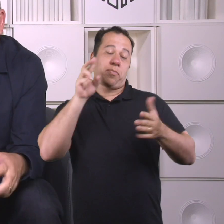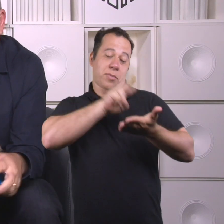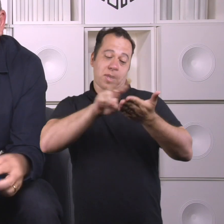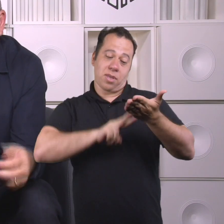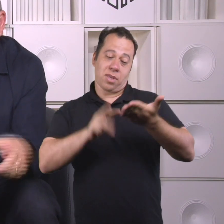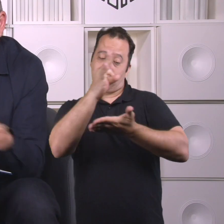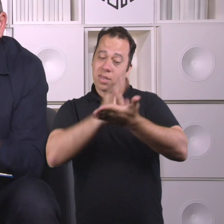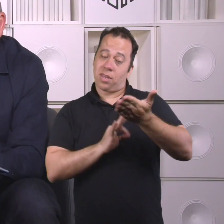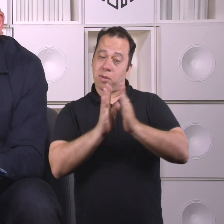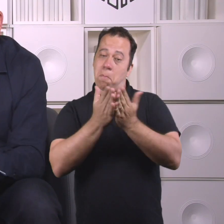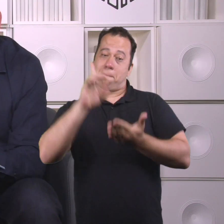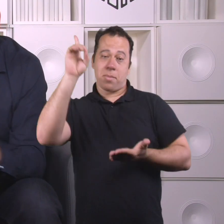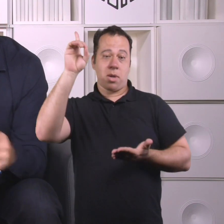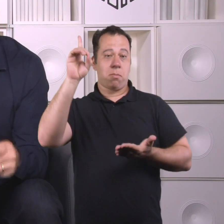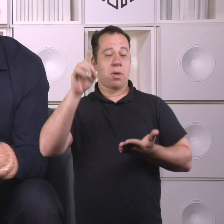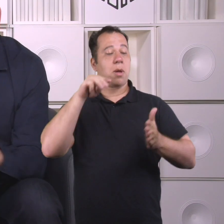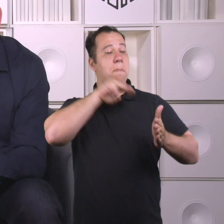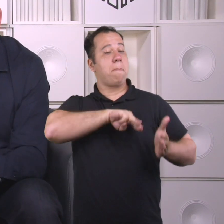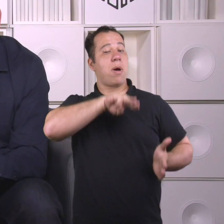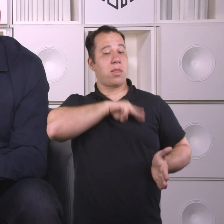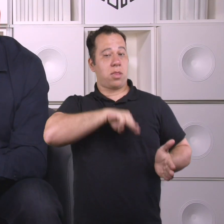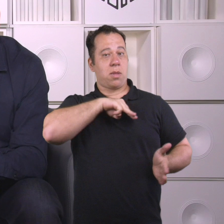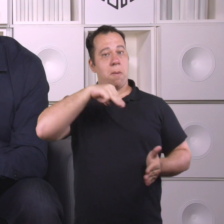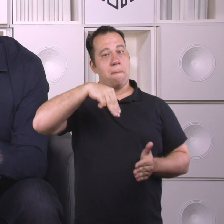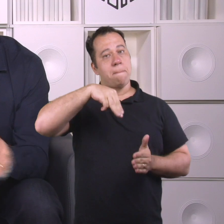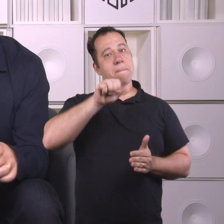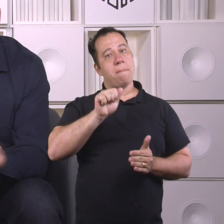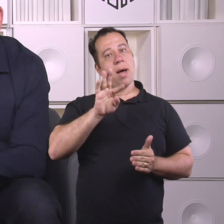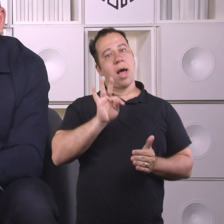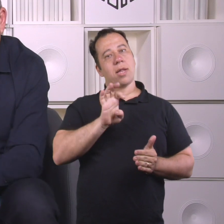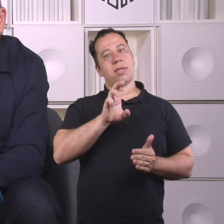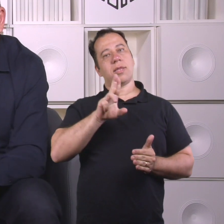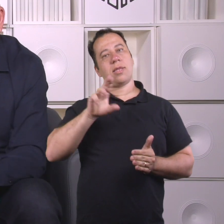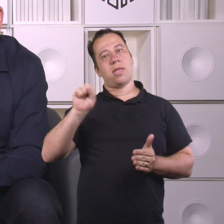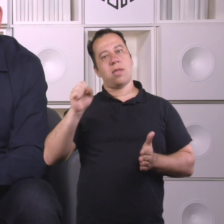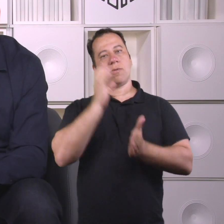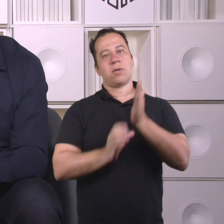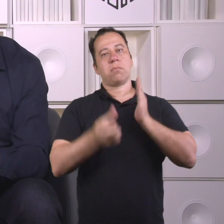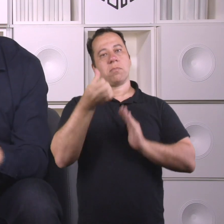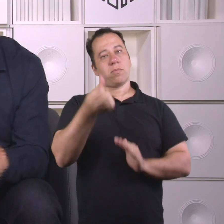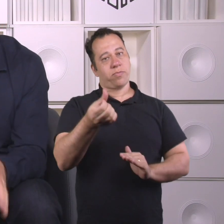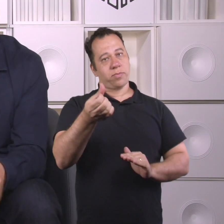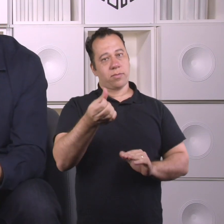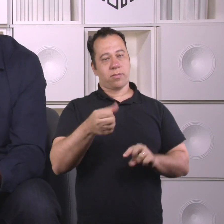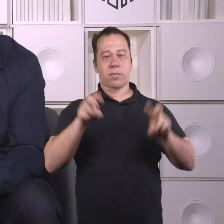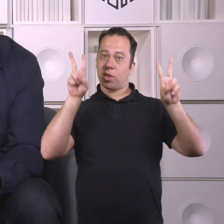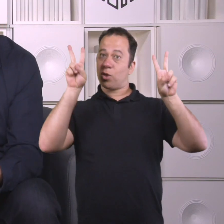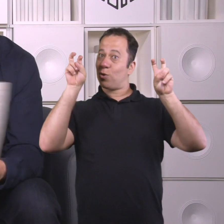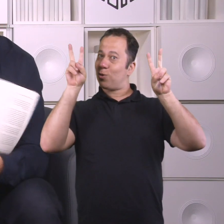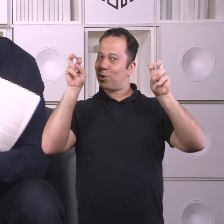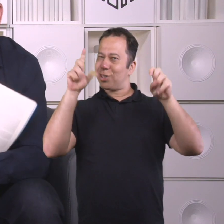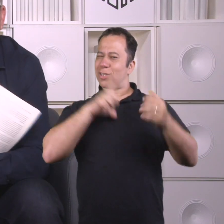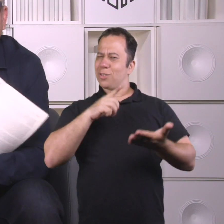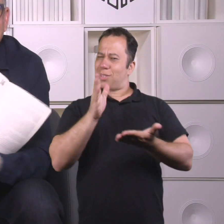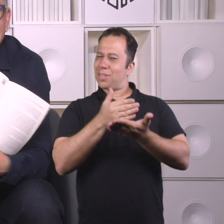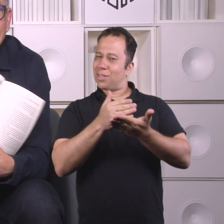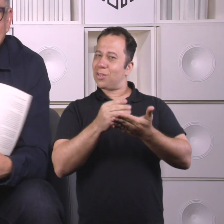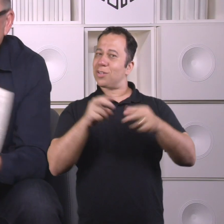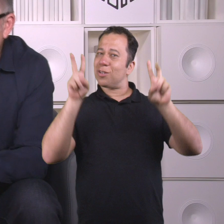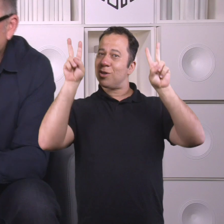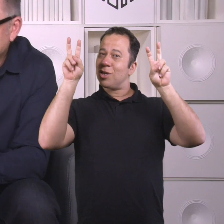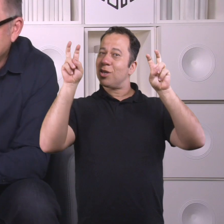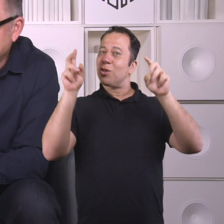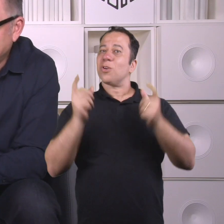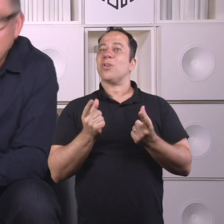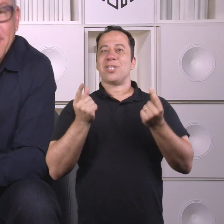capítulo 6 e o título de hoje, de acordo com o Talmidim,